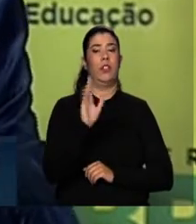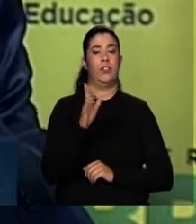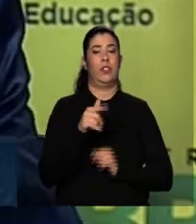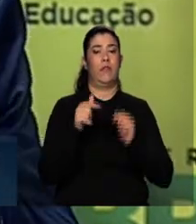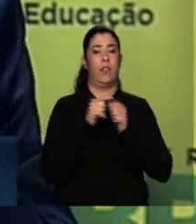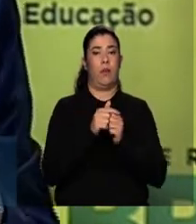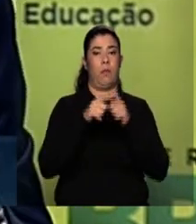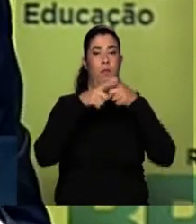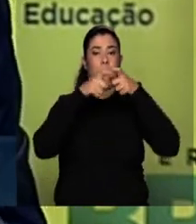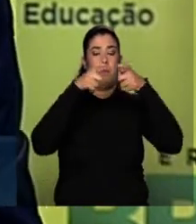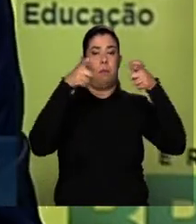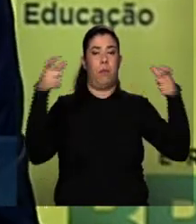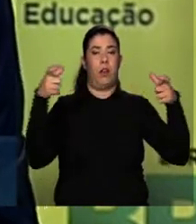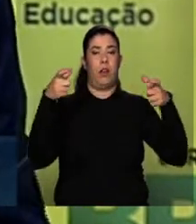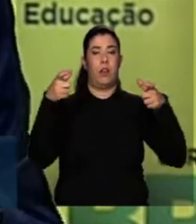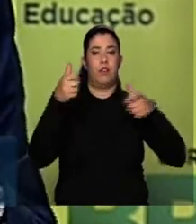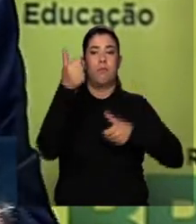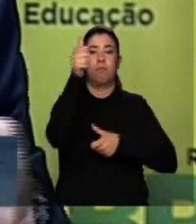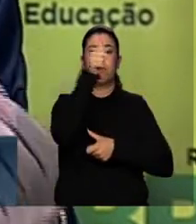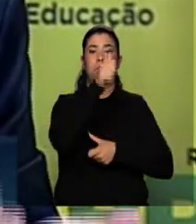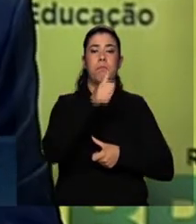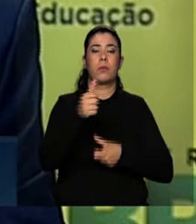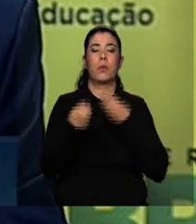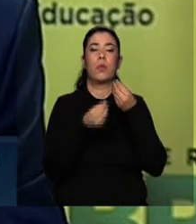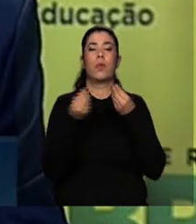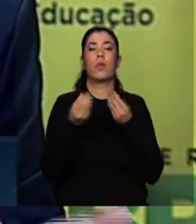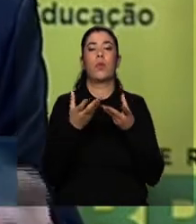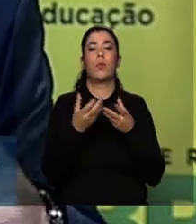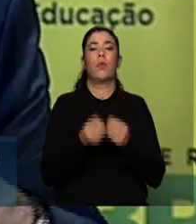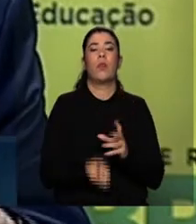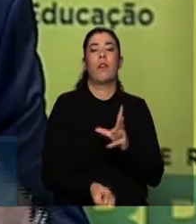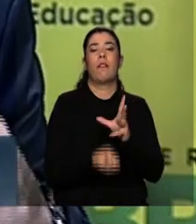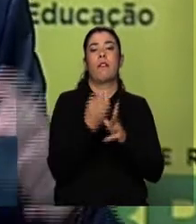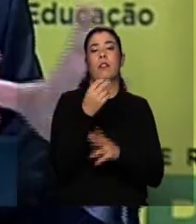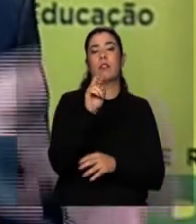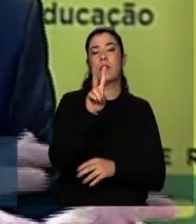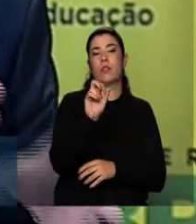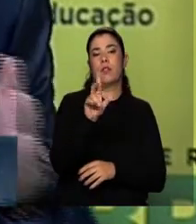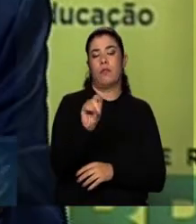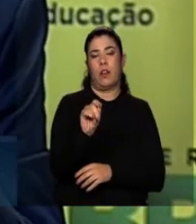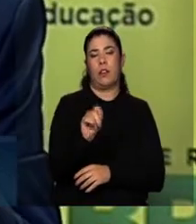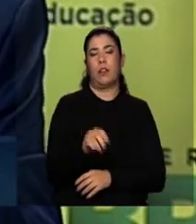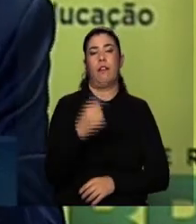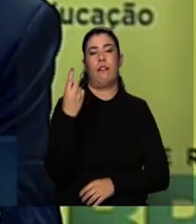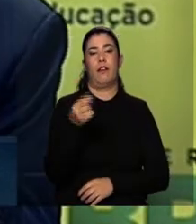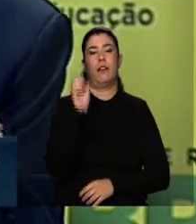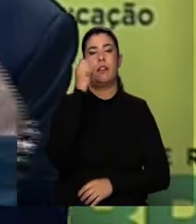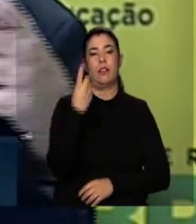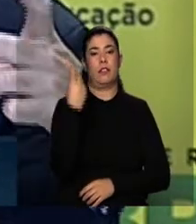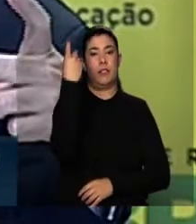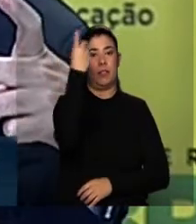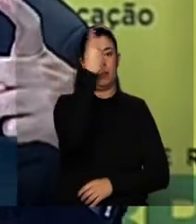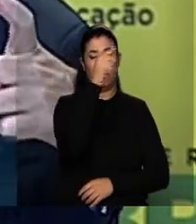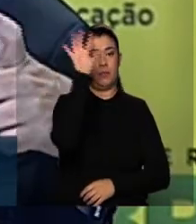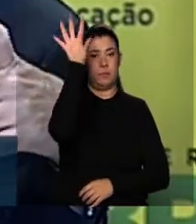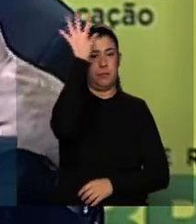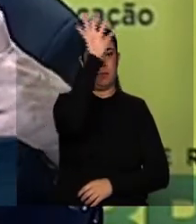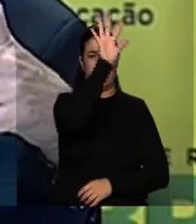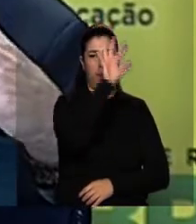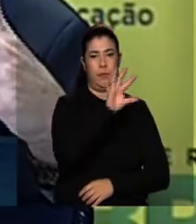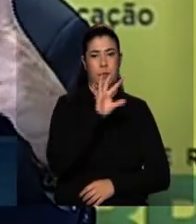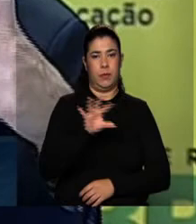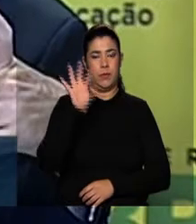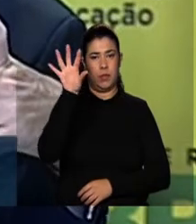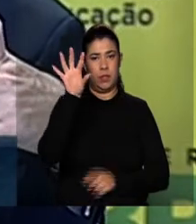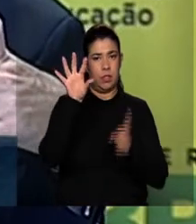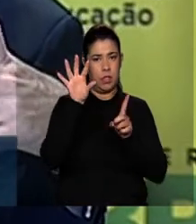quadro de como está se comportando a abertura e a oferta de vagas Brasil, região por região, e aí não estou falando região,